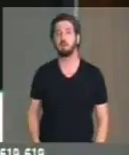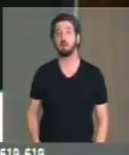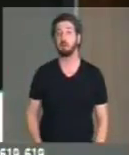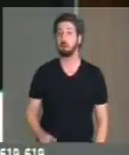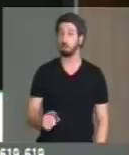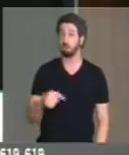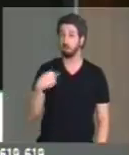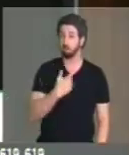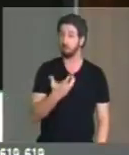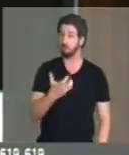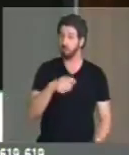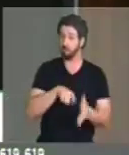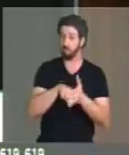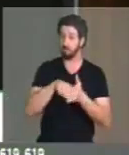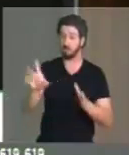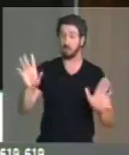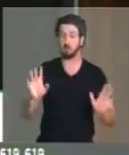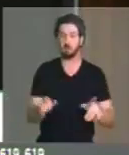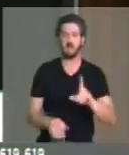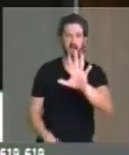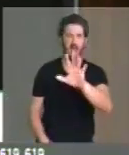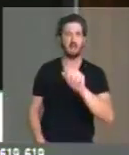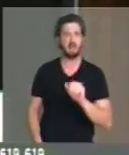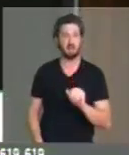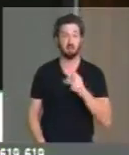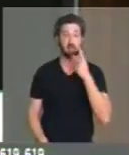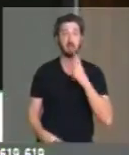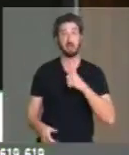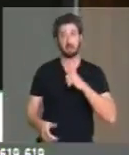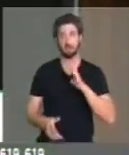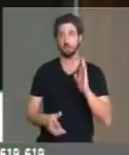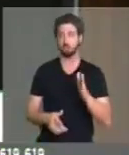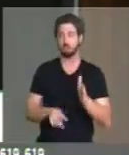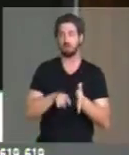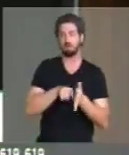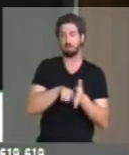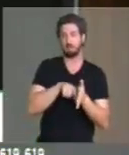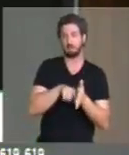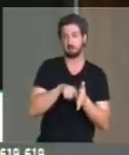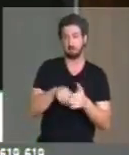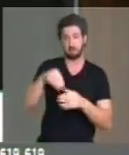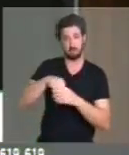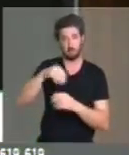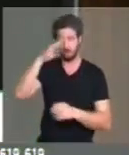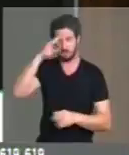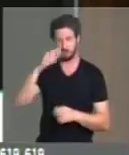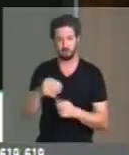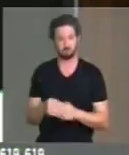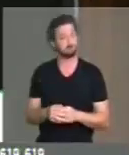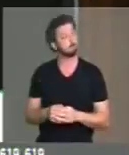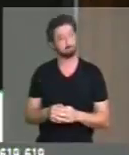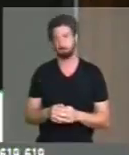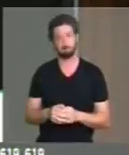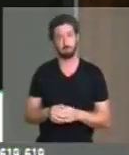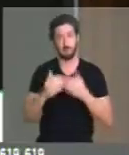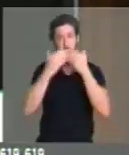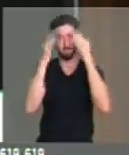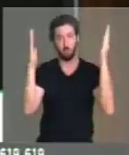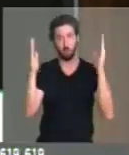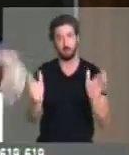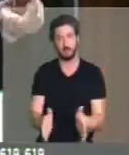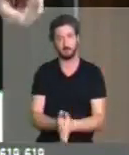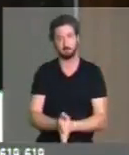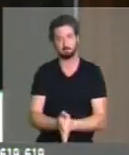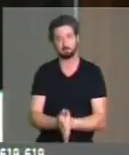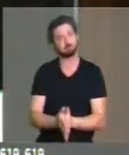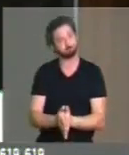queremos que haja investigação. Aliás, dizem que já existe investigação no Exército. Nós queremos que ela seja pública.